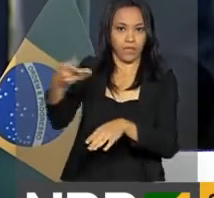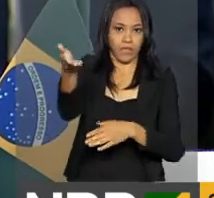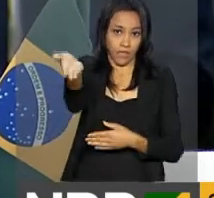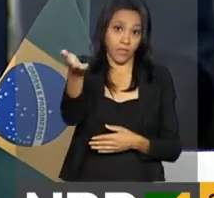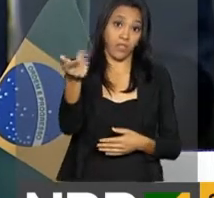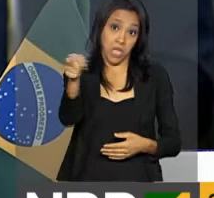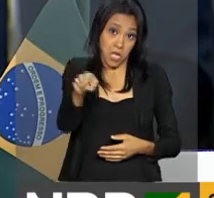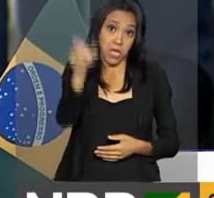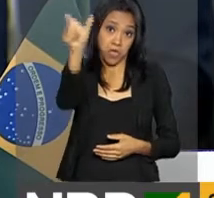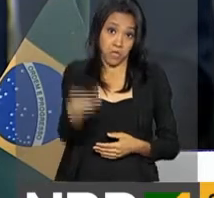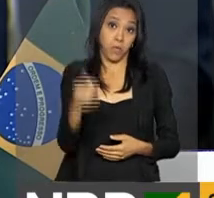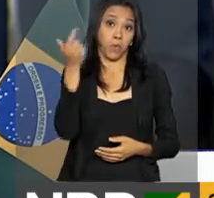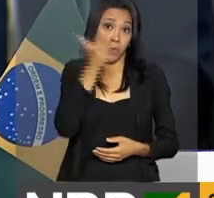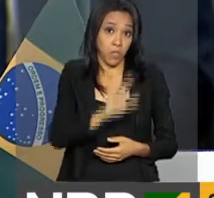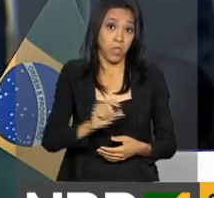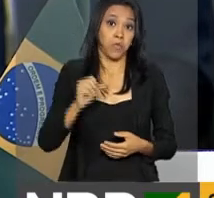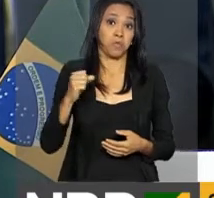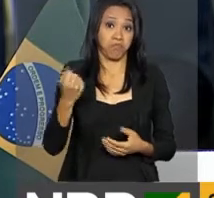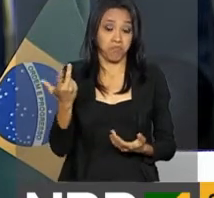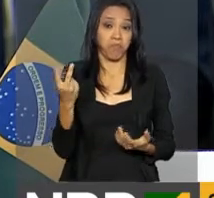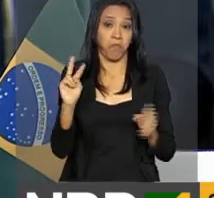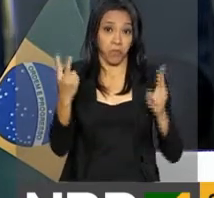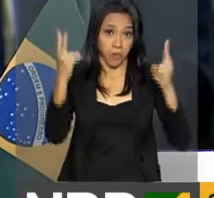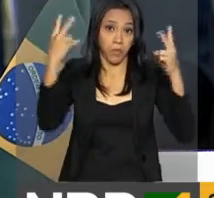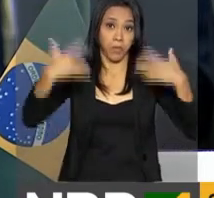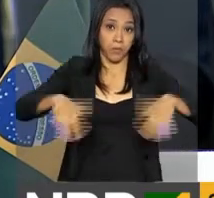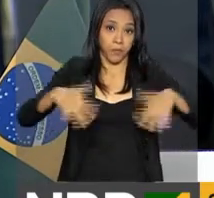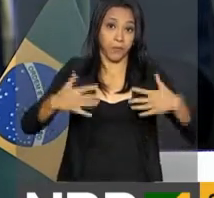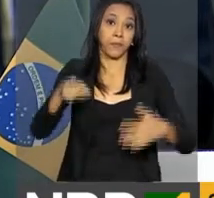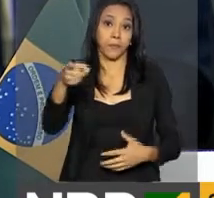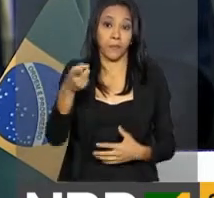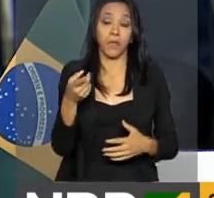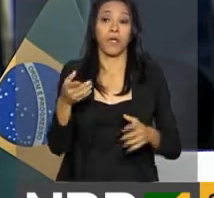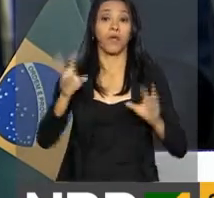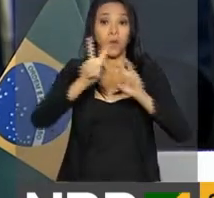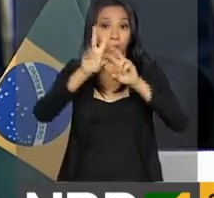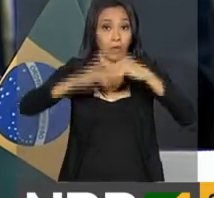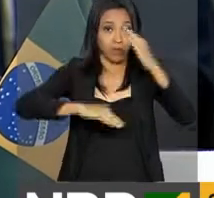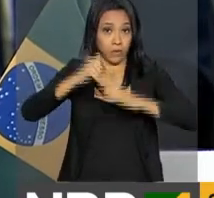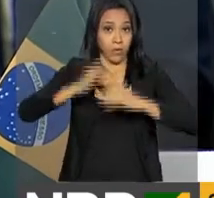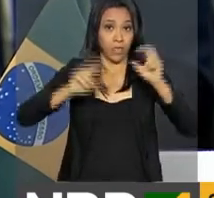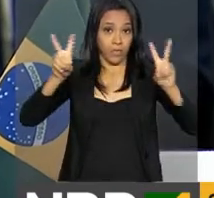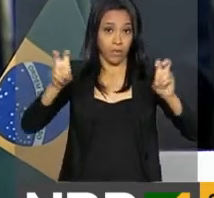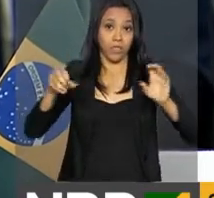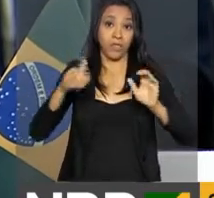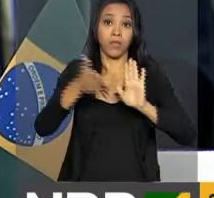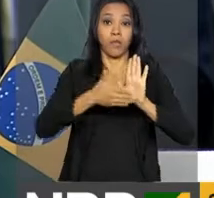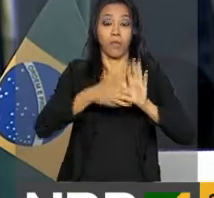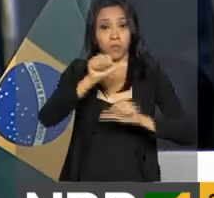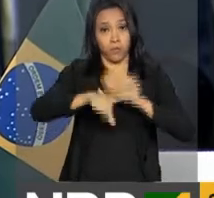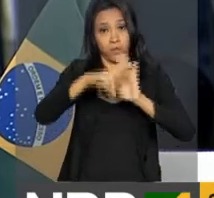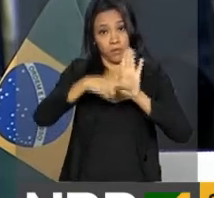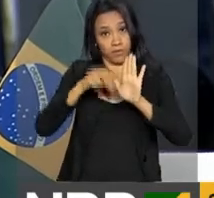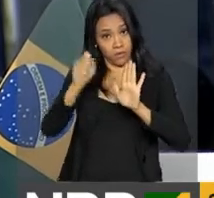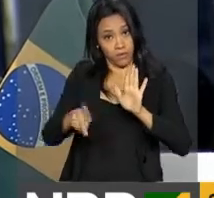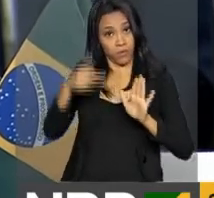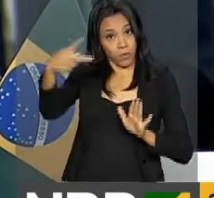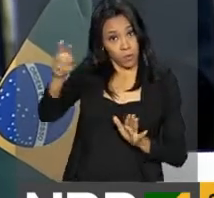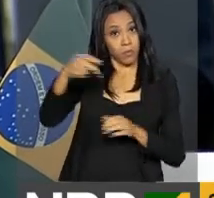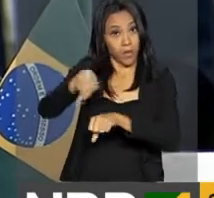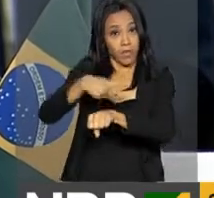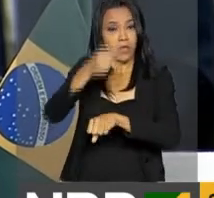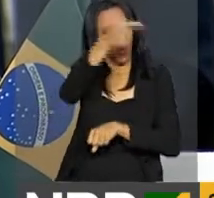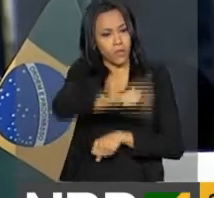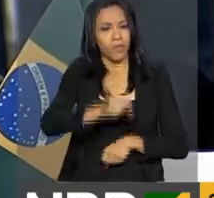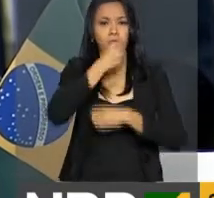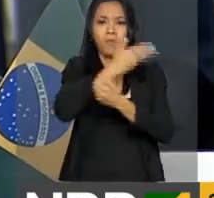uma expressiva vitória em torno da reforma da Previdência no seu país. Mais uma vez, sejam